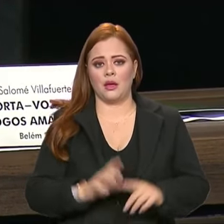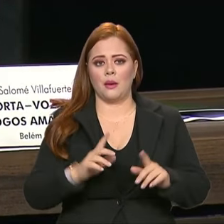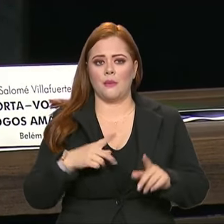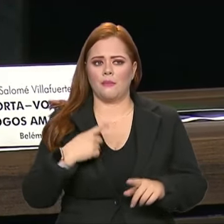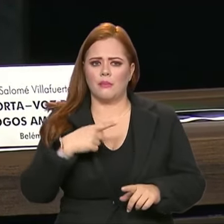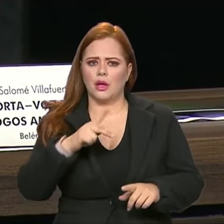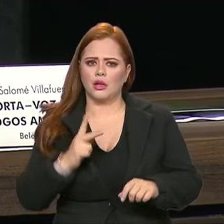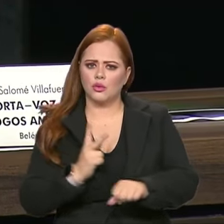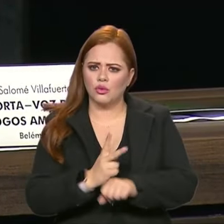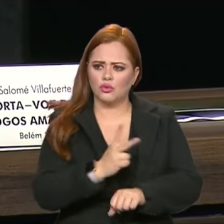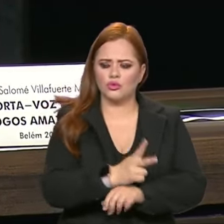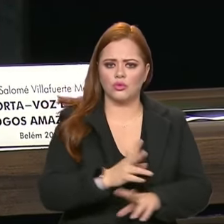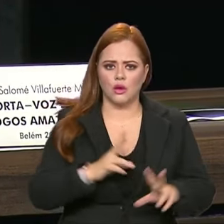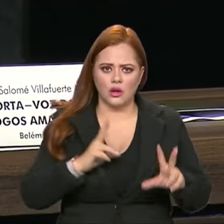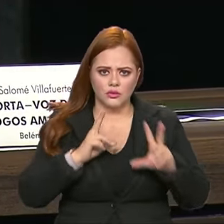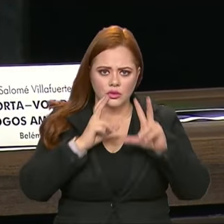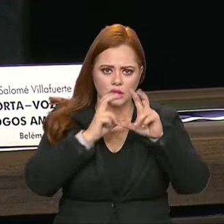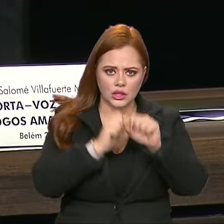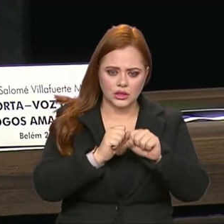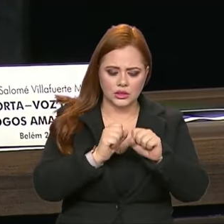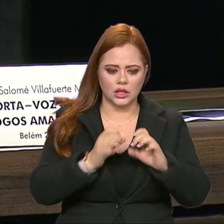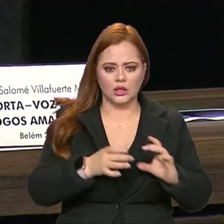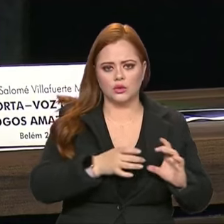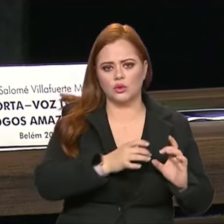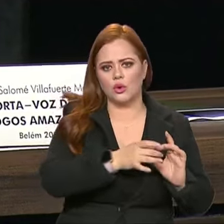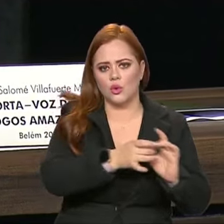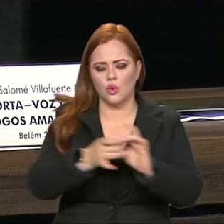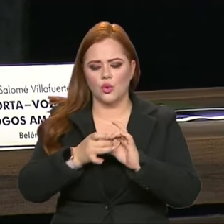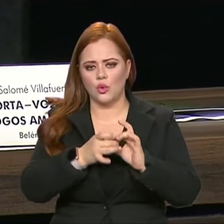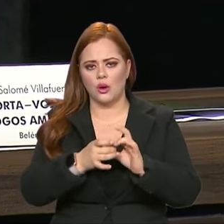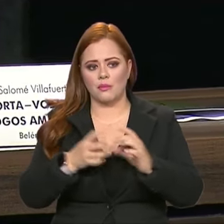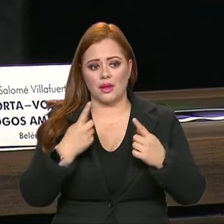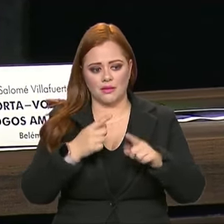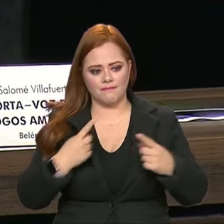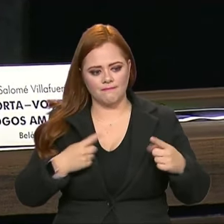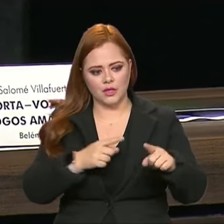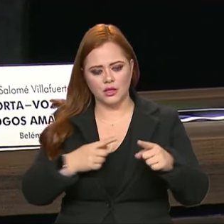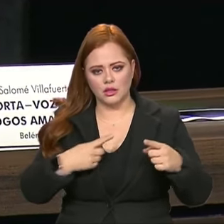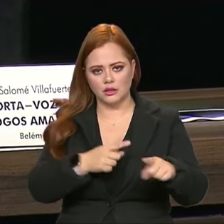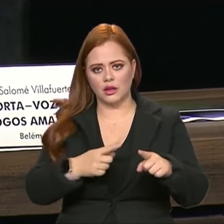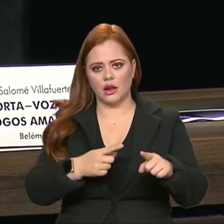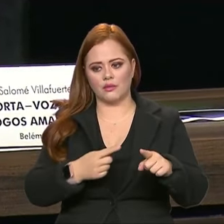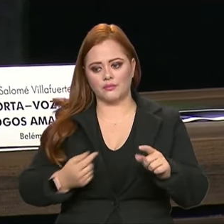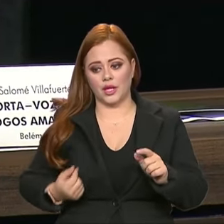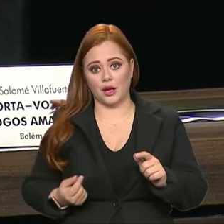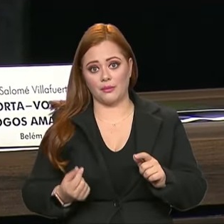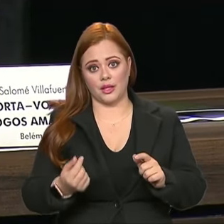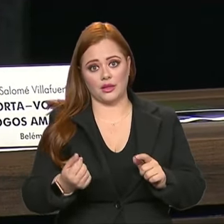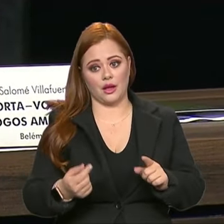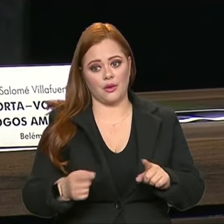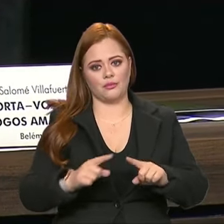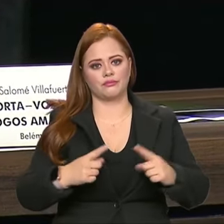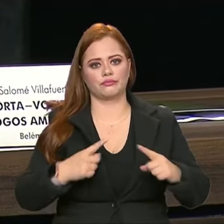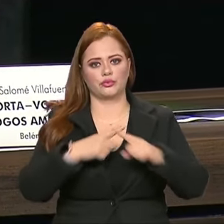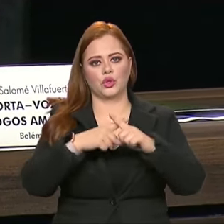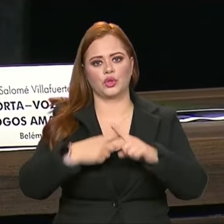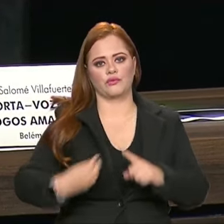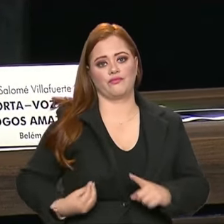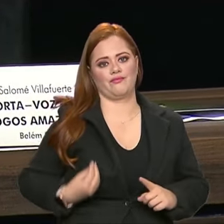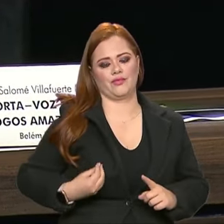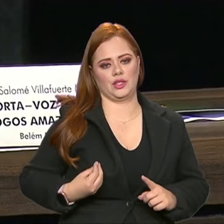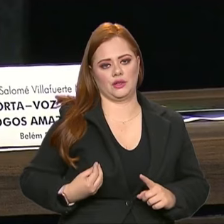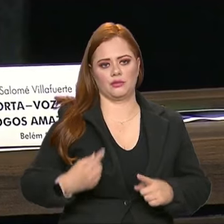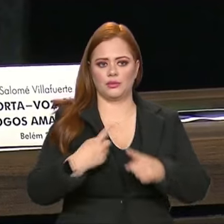continuar fortalecendo parcerias para enfrentar o conflito capital versus vida, para reafirmar a construção de